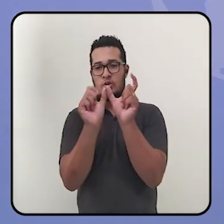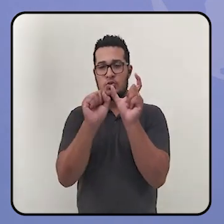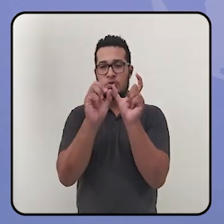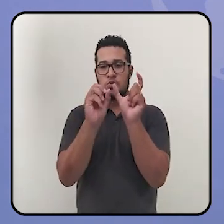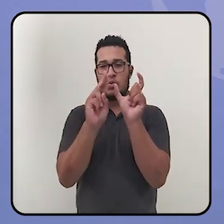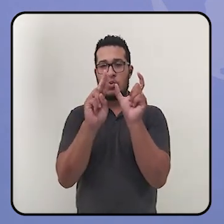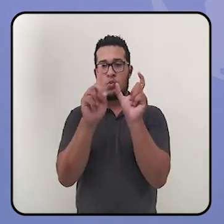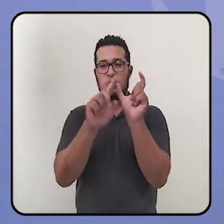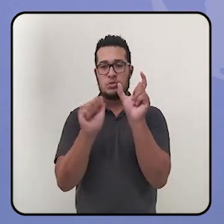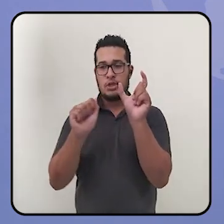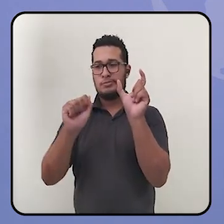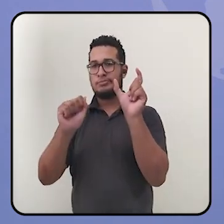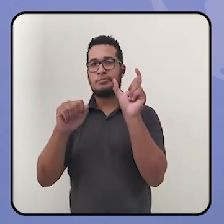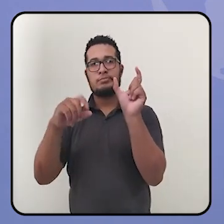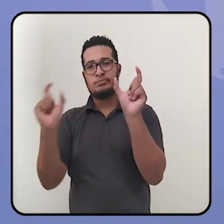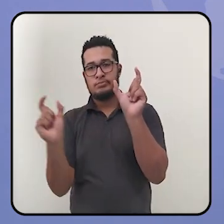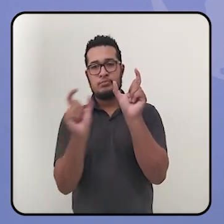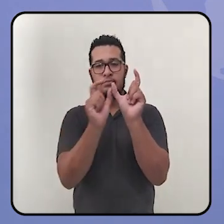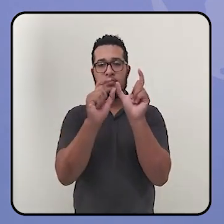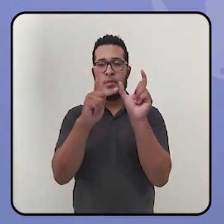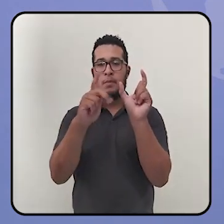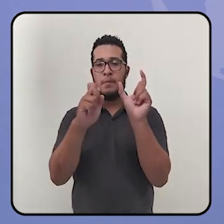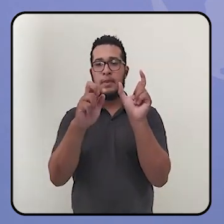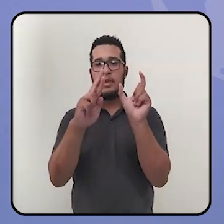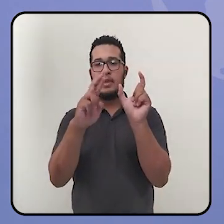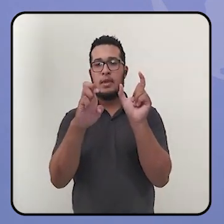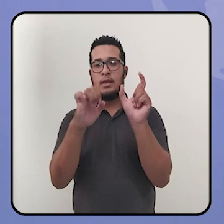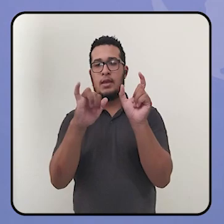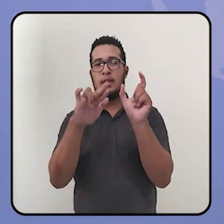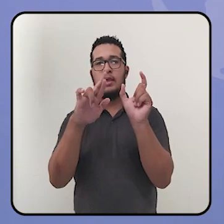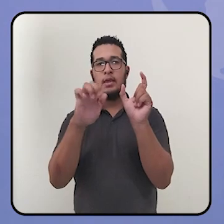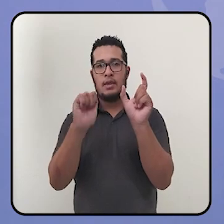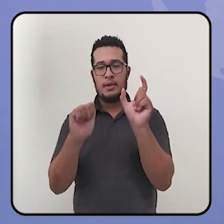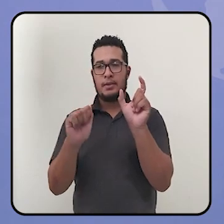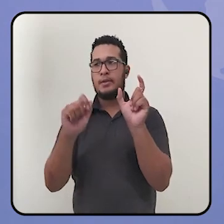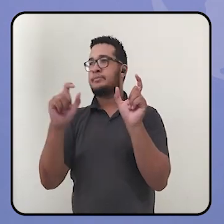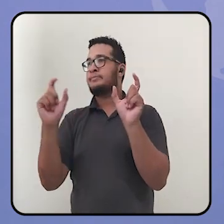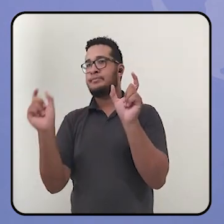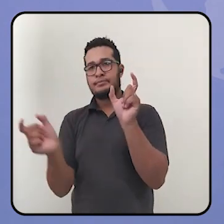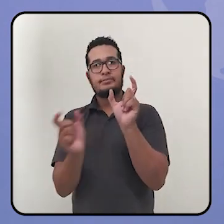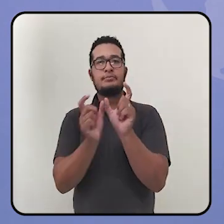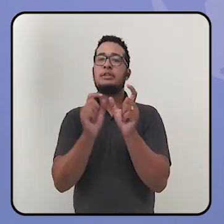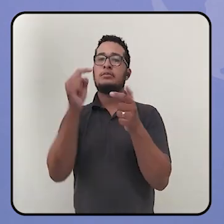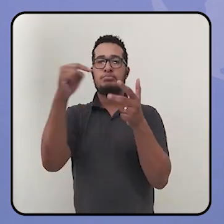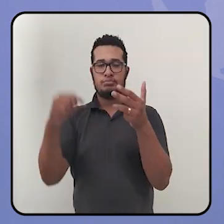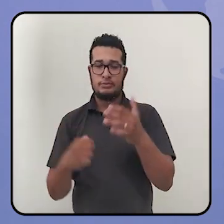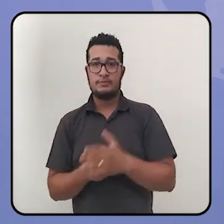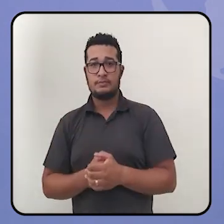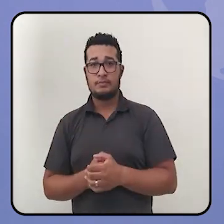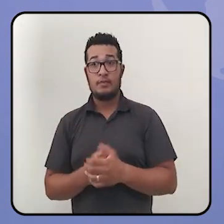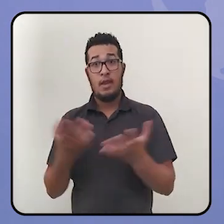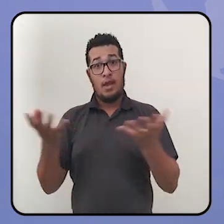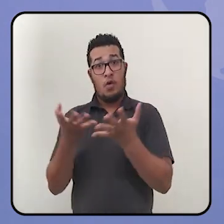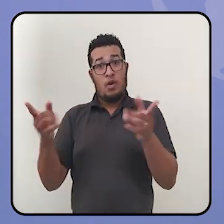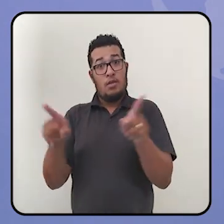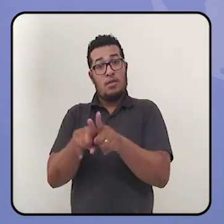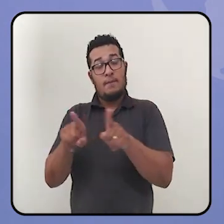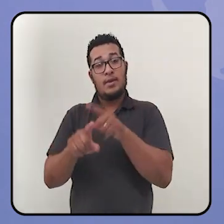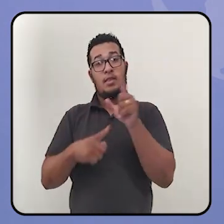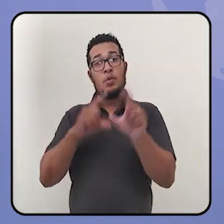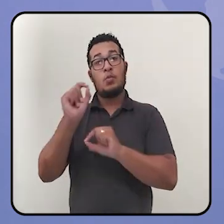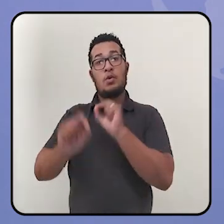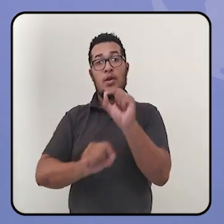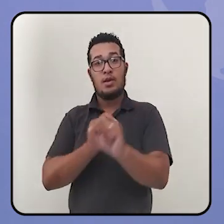o Brasil, já havia sido povoado há mais de 7 mil anos por povos que aqui chegaram e se espalharam, chegaram